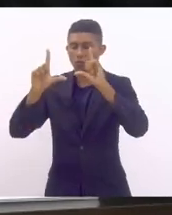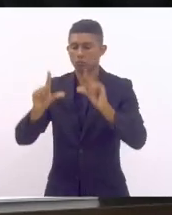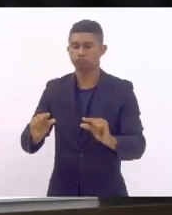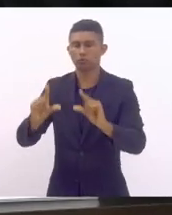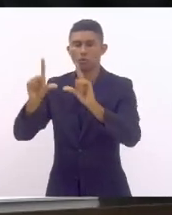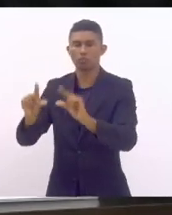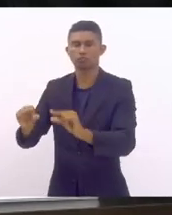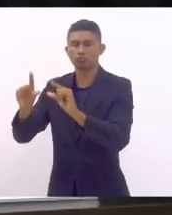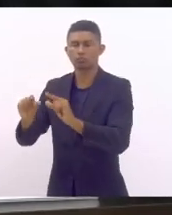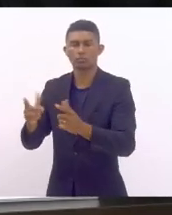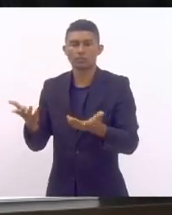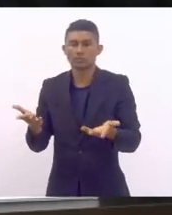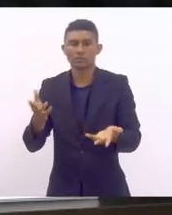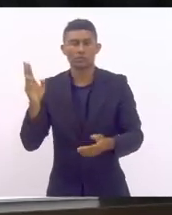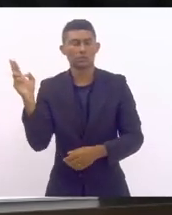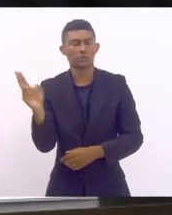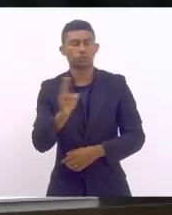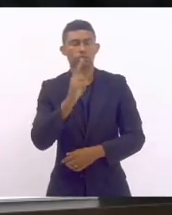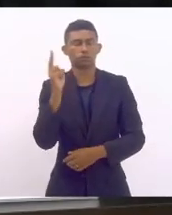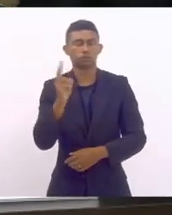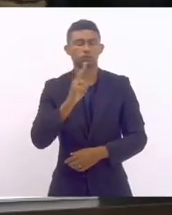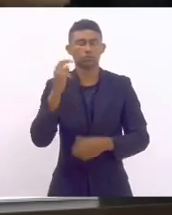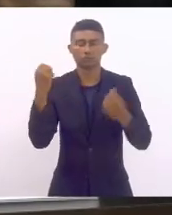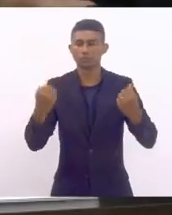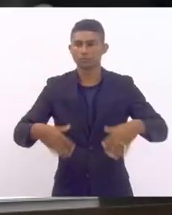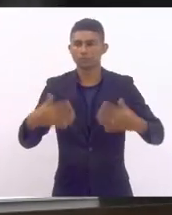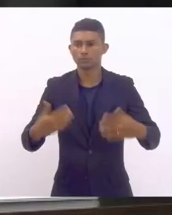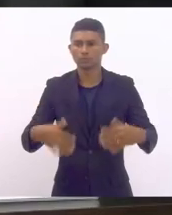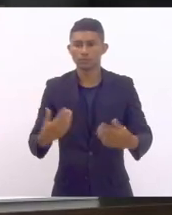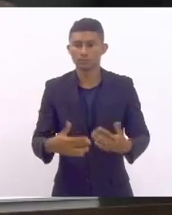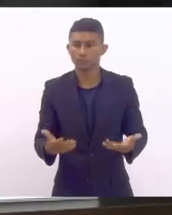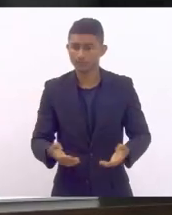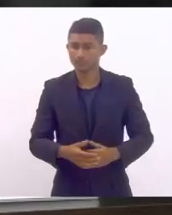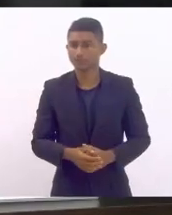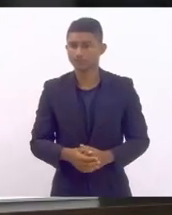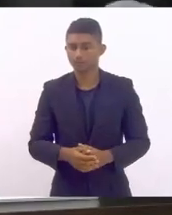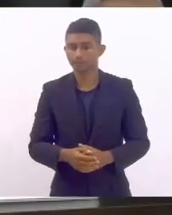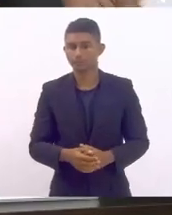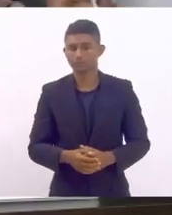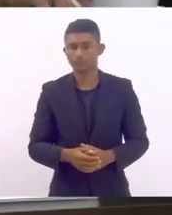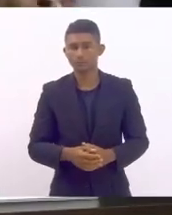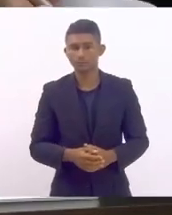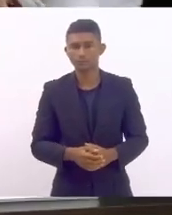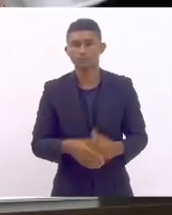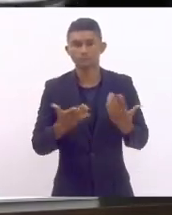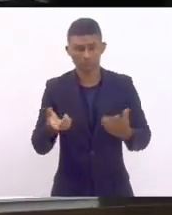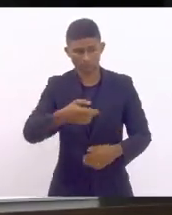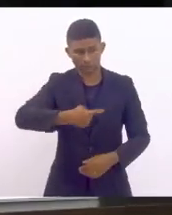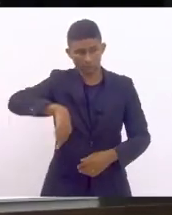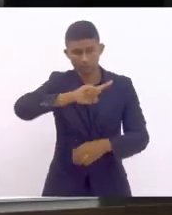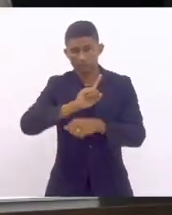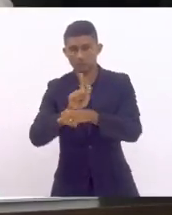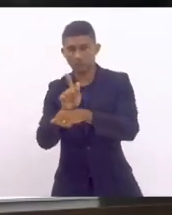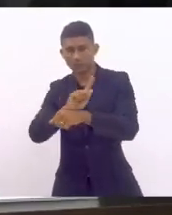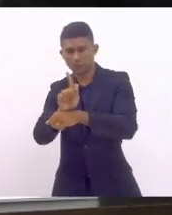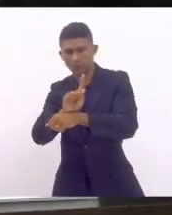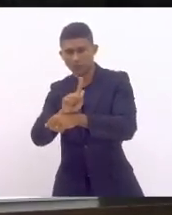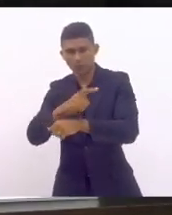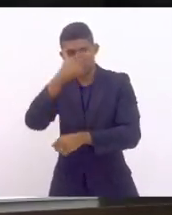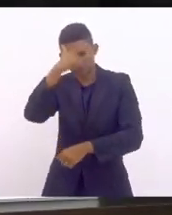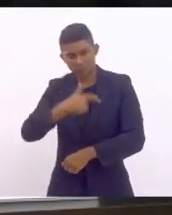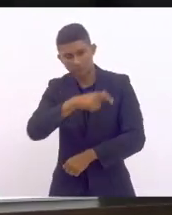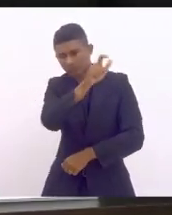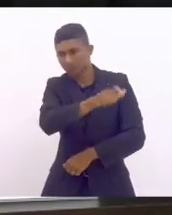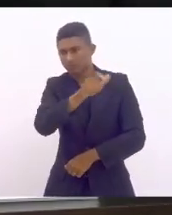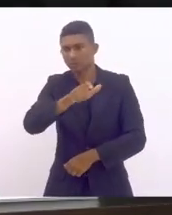isso é grave a gritante né dando só um para nós gestores muitas vezes nós